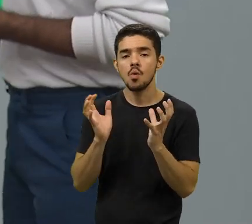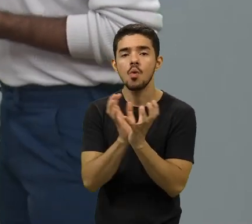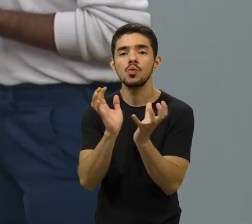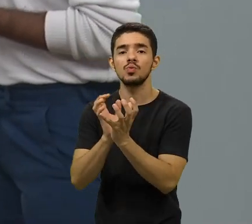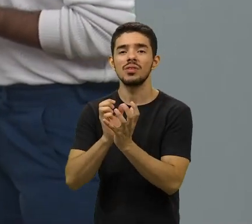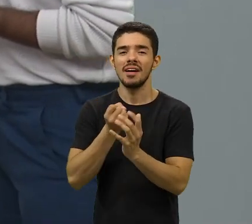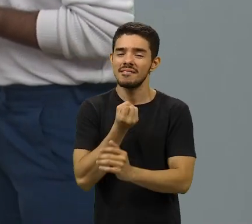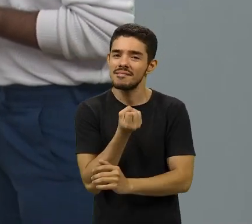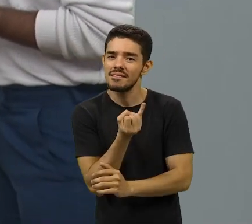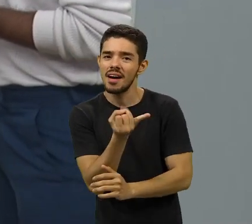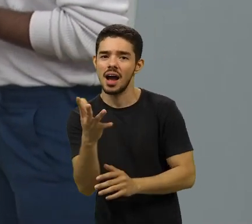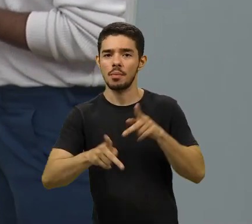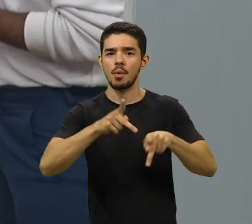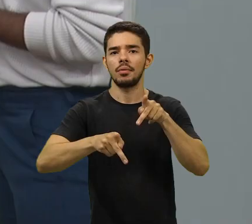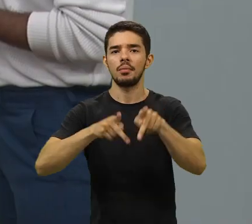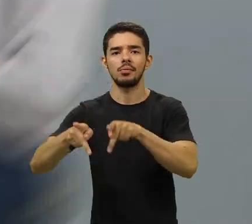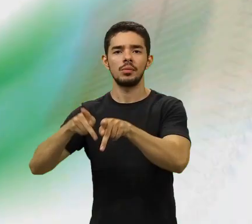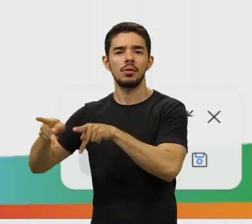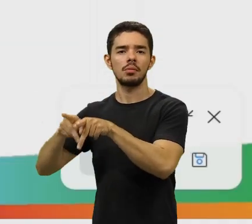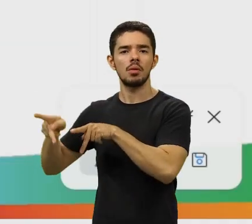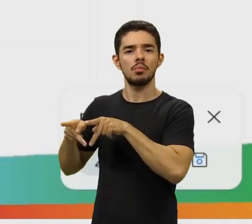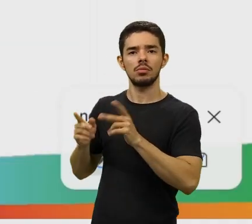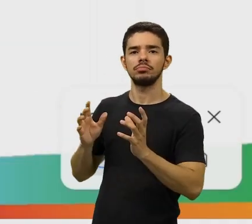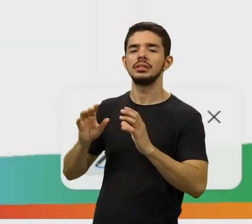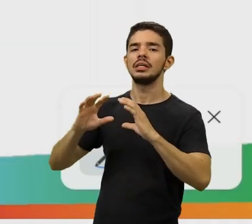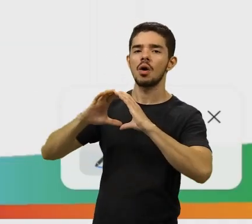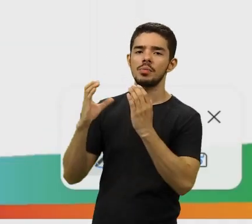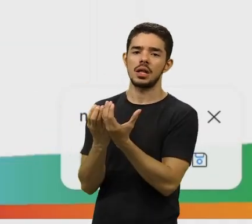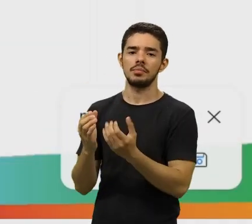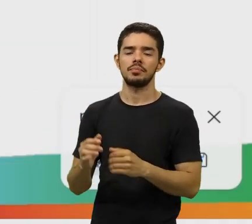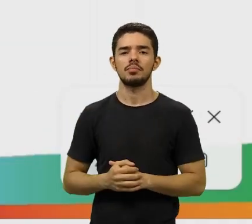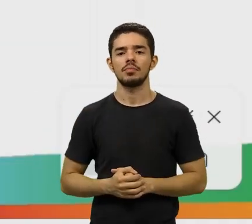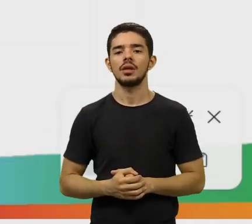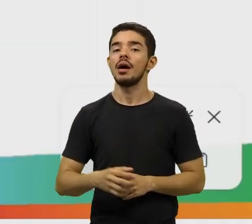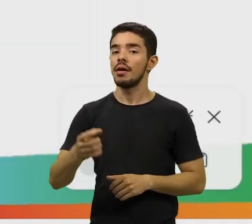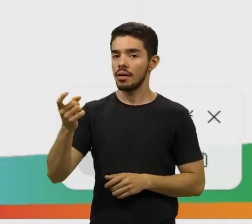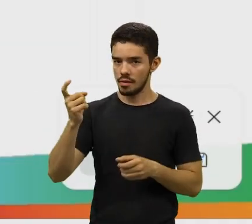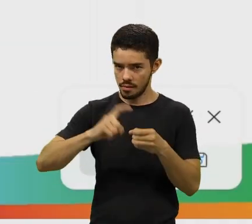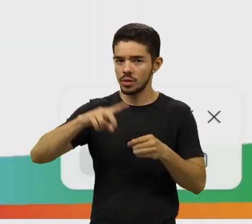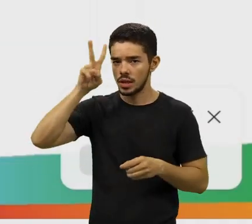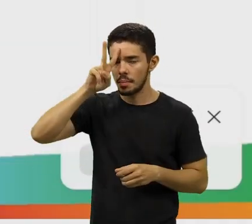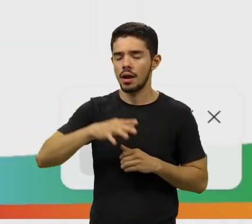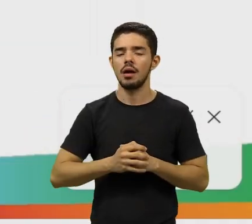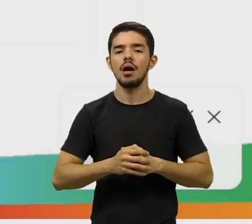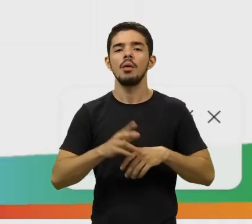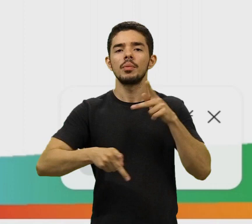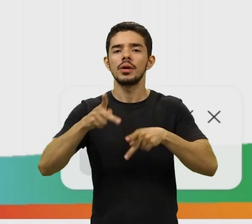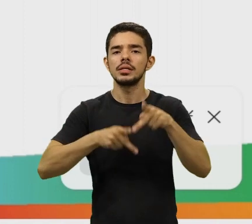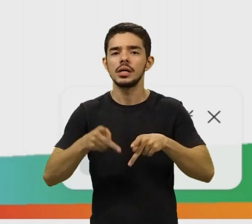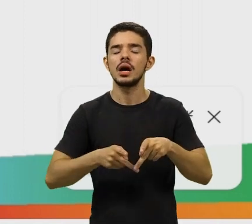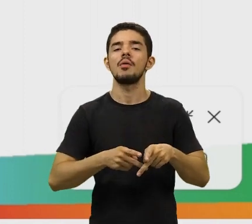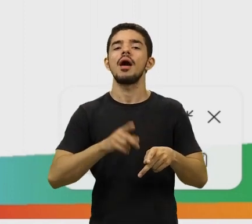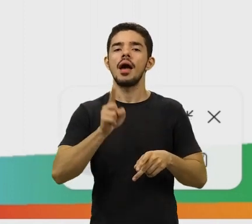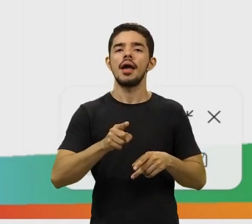conjunto de várias populações. Então vamos lá, relembrando, a população é o quê? Indivíduos da